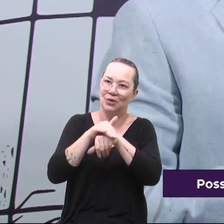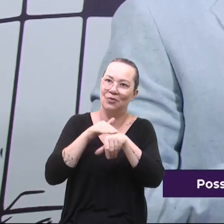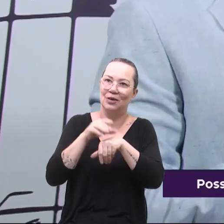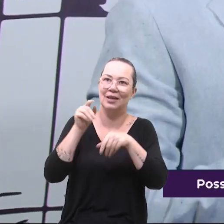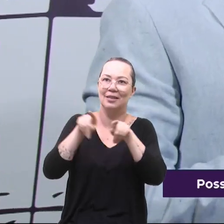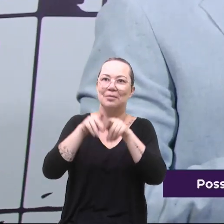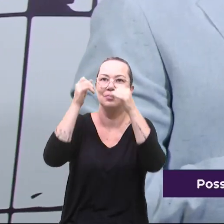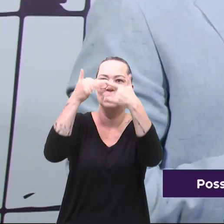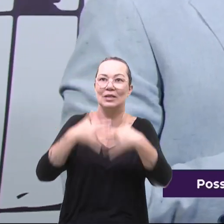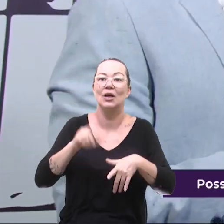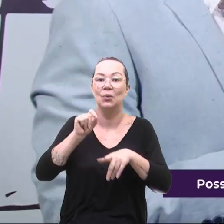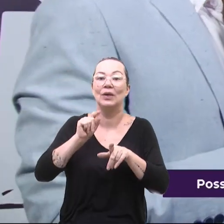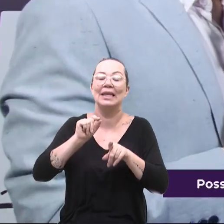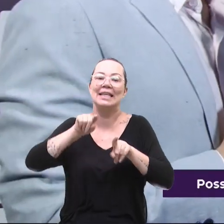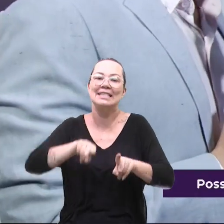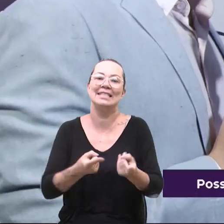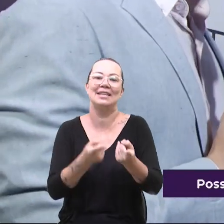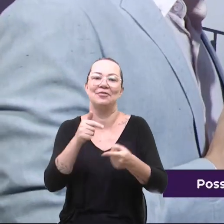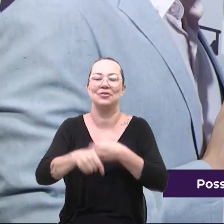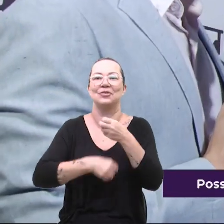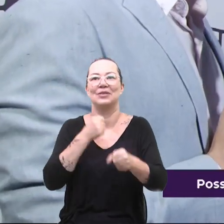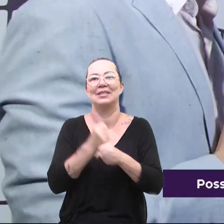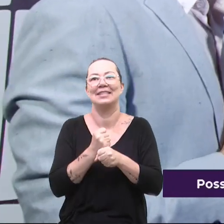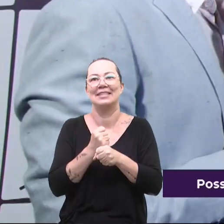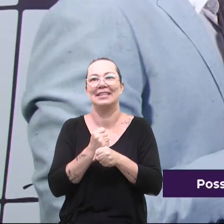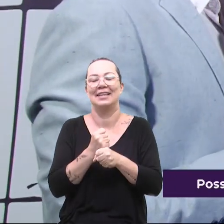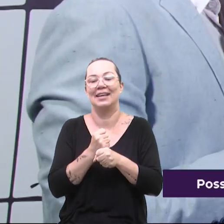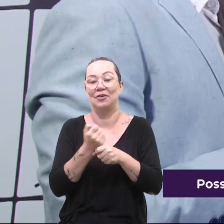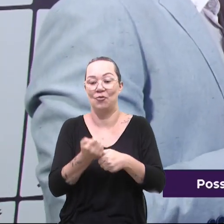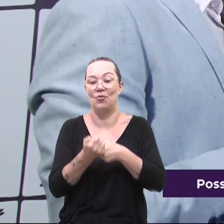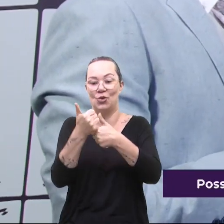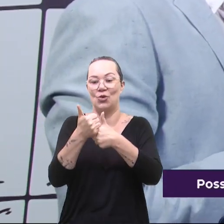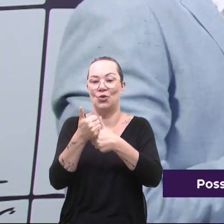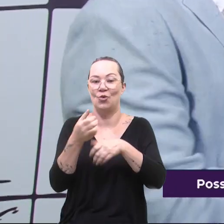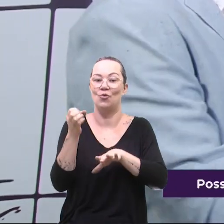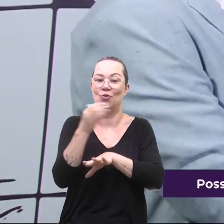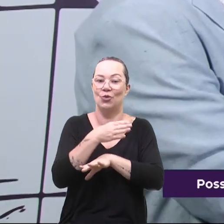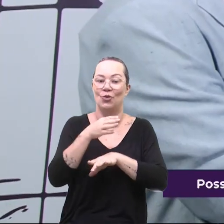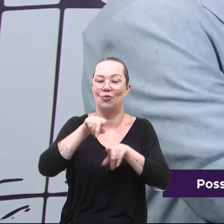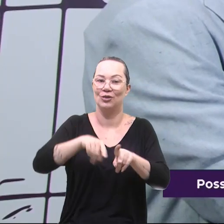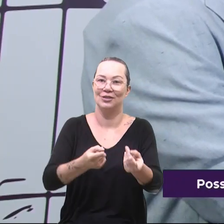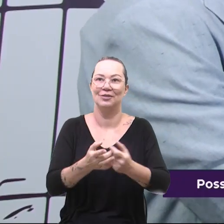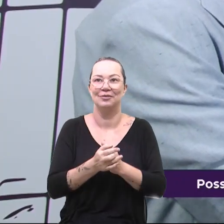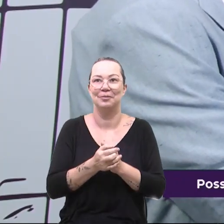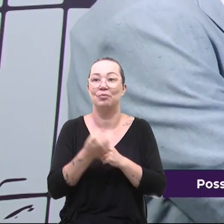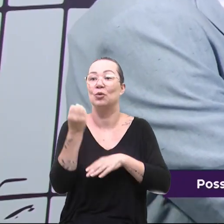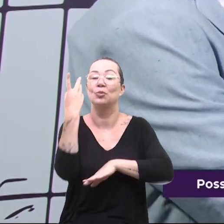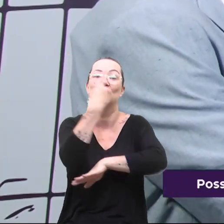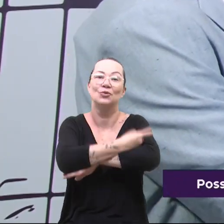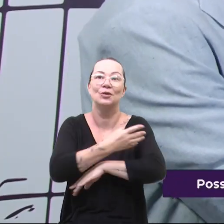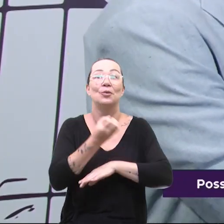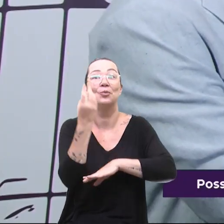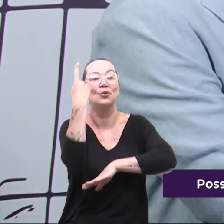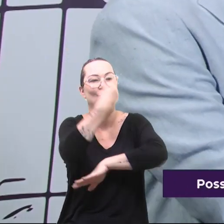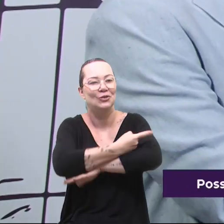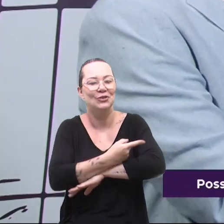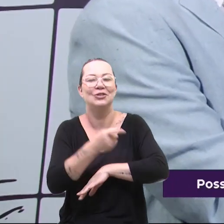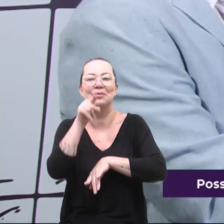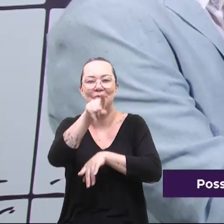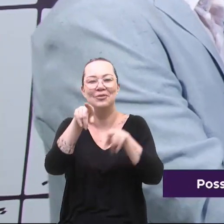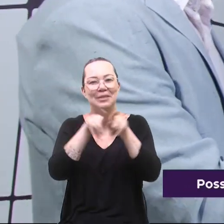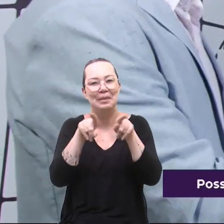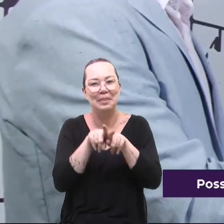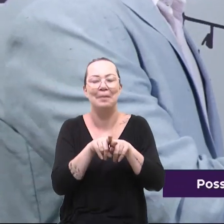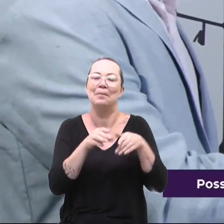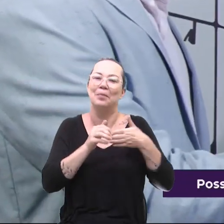trabalhos, os desafios que vem nesse ano. Vereadora, ano novo, novos desafios. Bom dia. Oi, Marcelo, bom dia para ti, principalmente bom dia para você que está